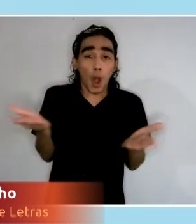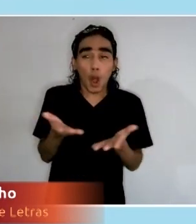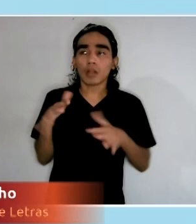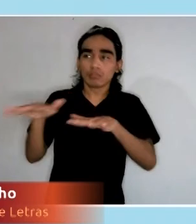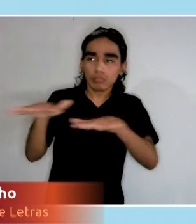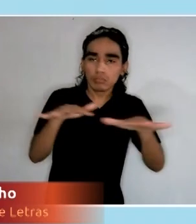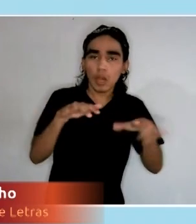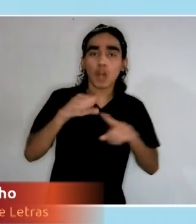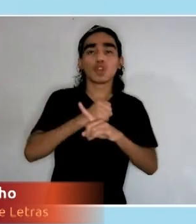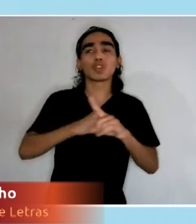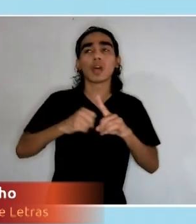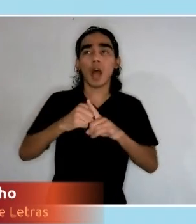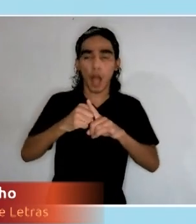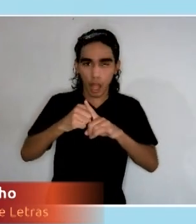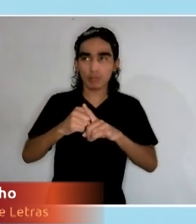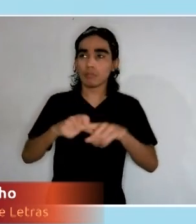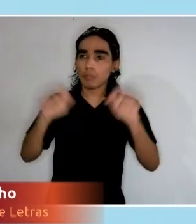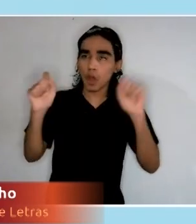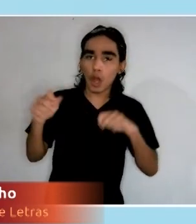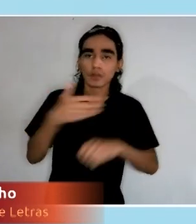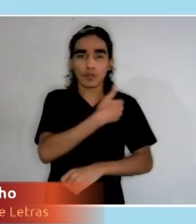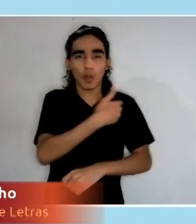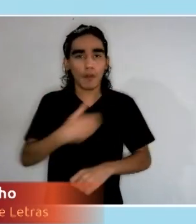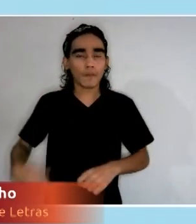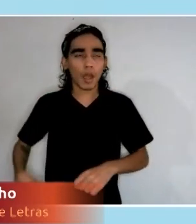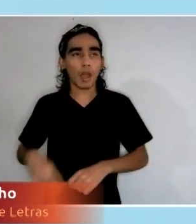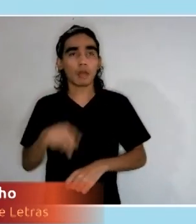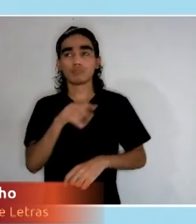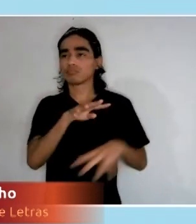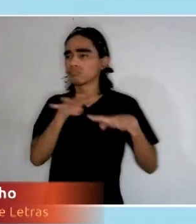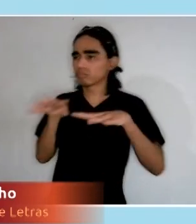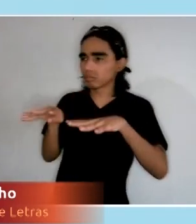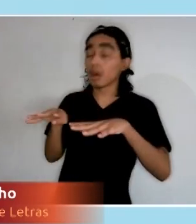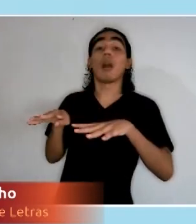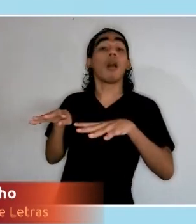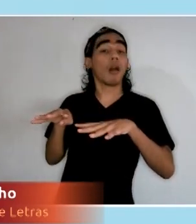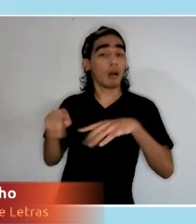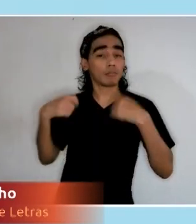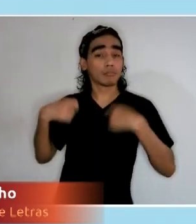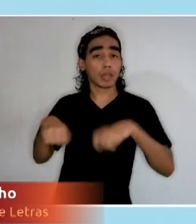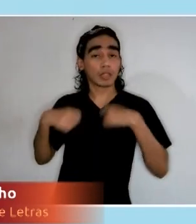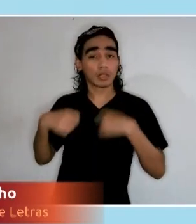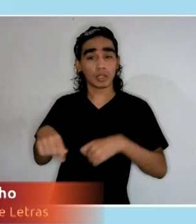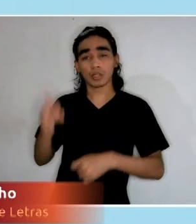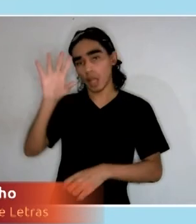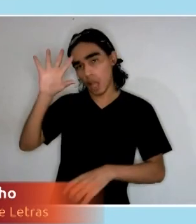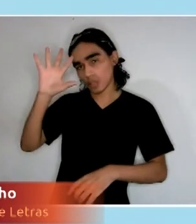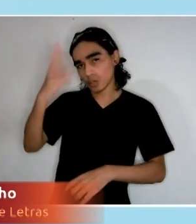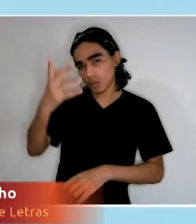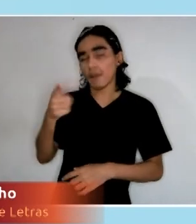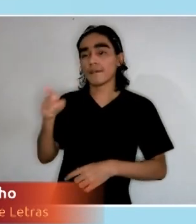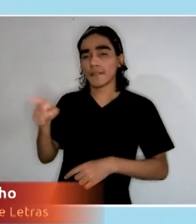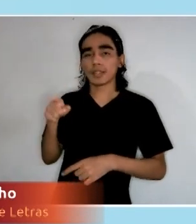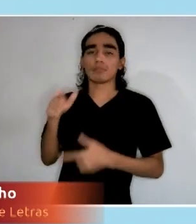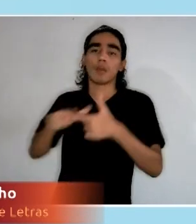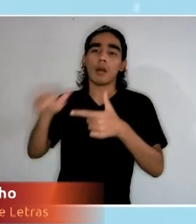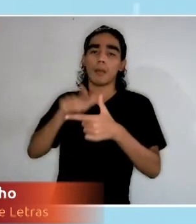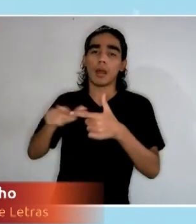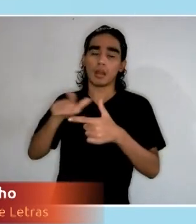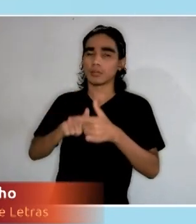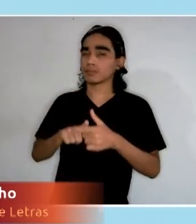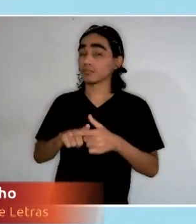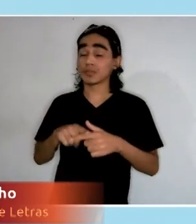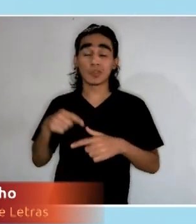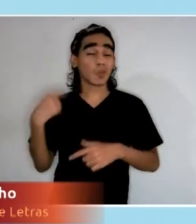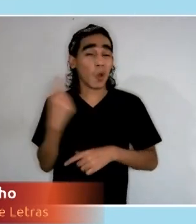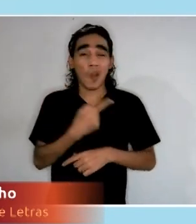sociedade faça com que os poderes públicos respondam, porque, como bem disse Daniel, é inaceitável o